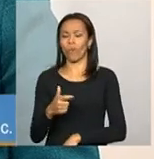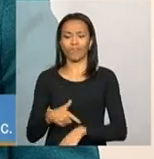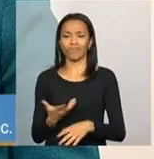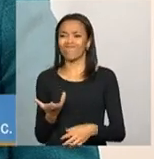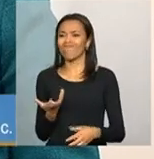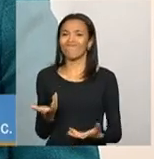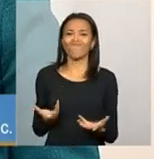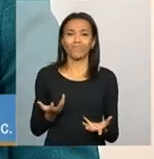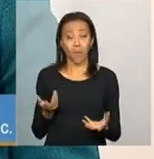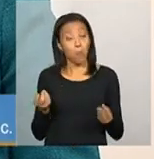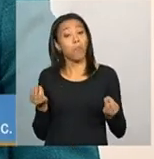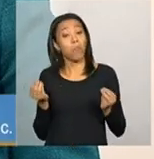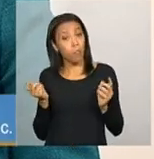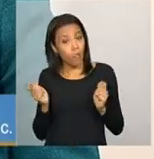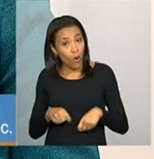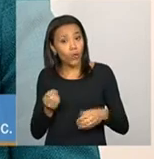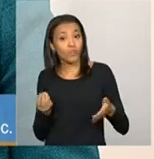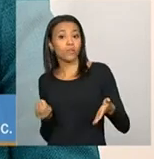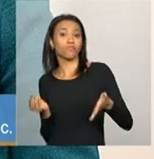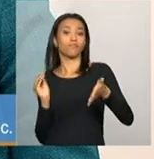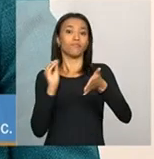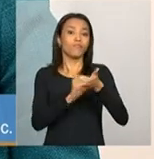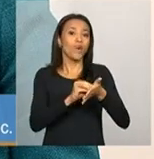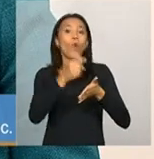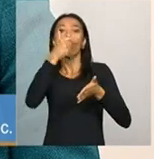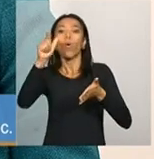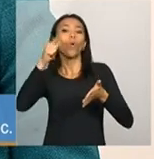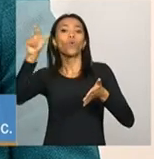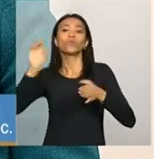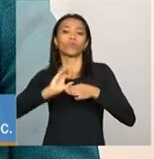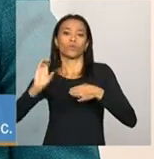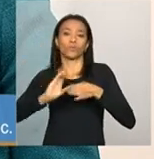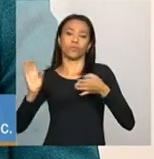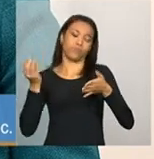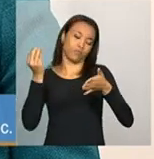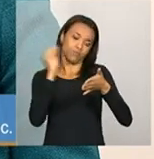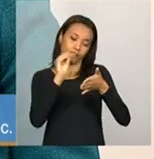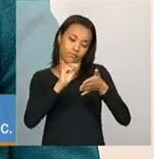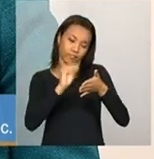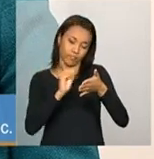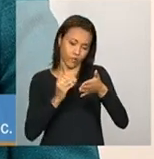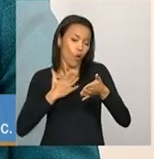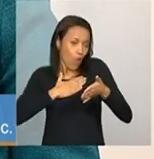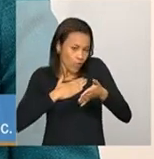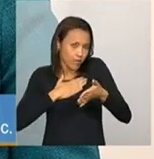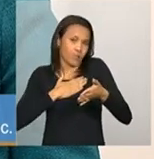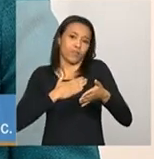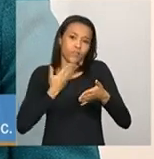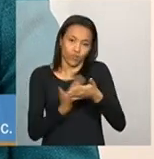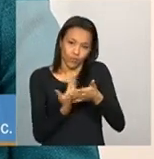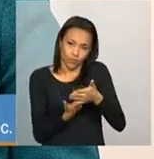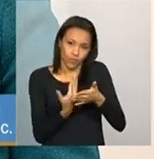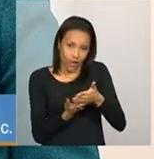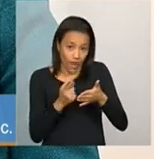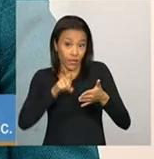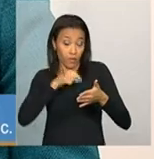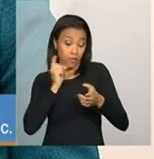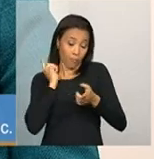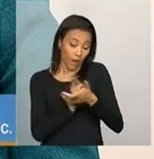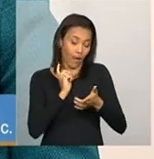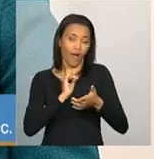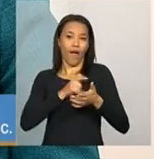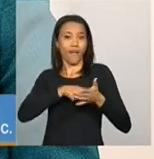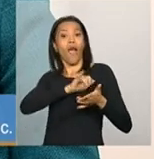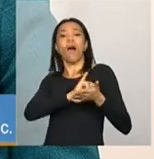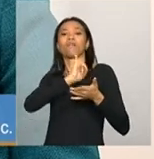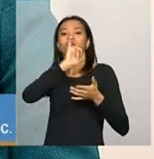de registrar as opções alternativas que ela gostaria, de cursos que ela gostaria de fazer. E ela será notificada tão logo as